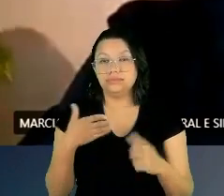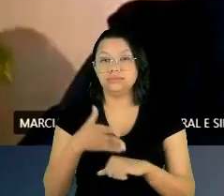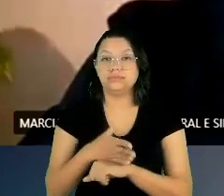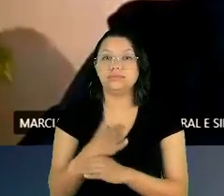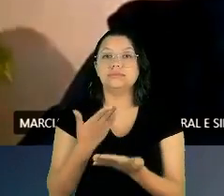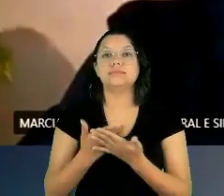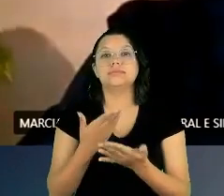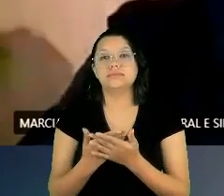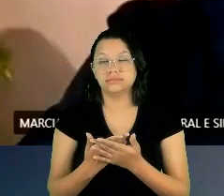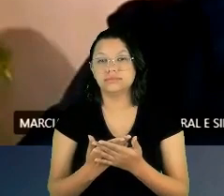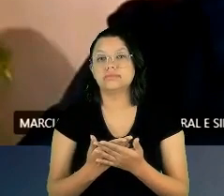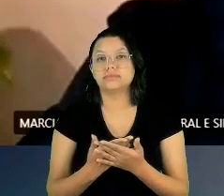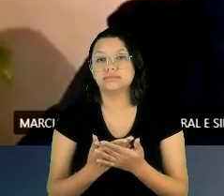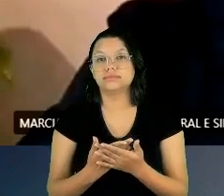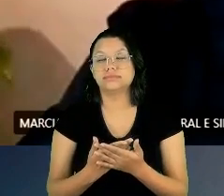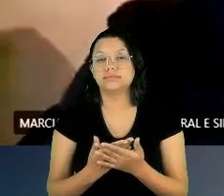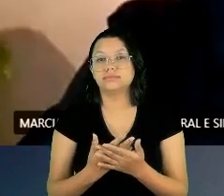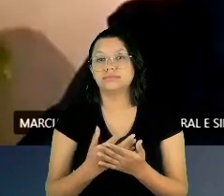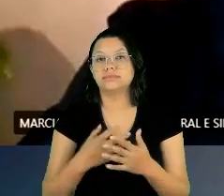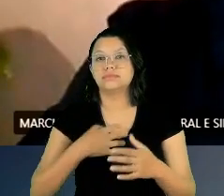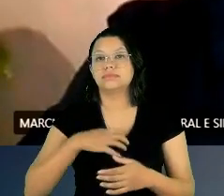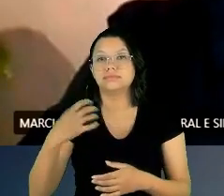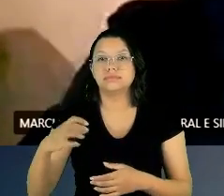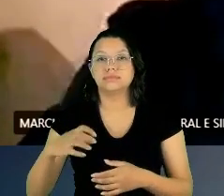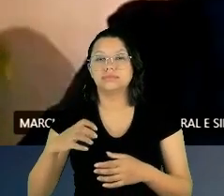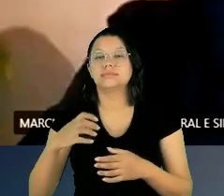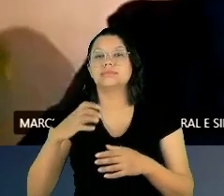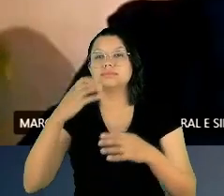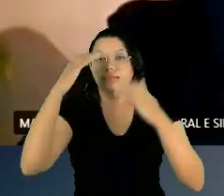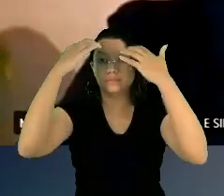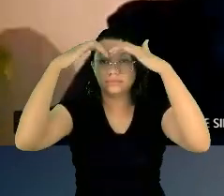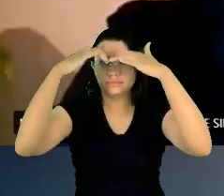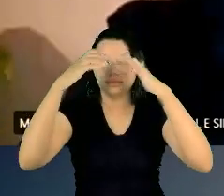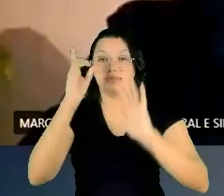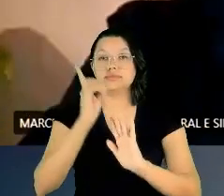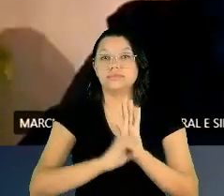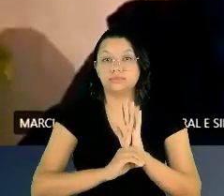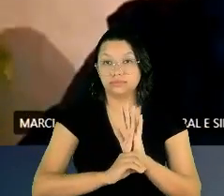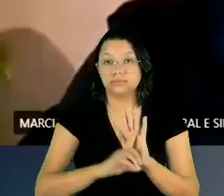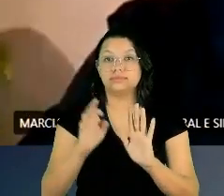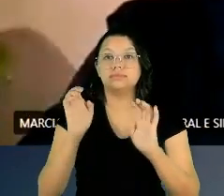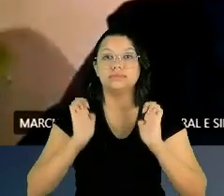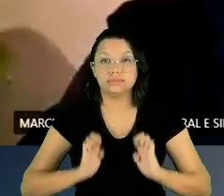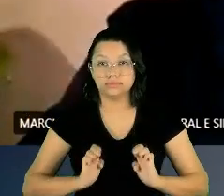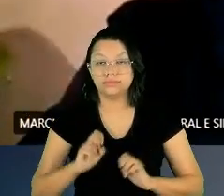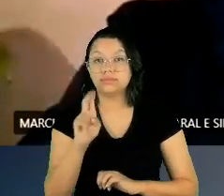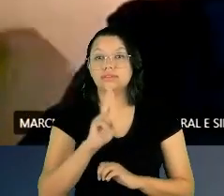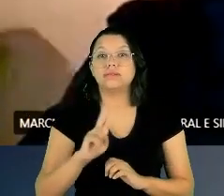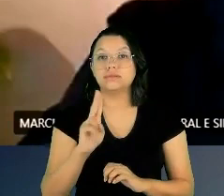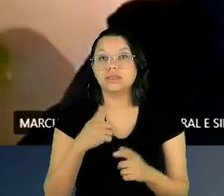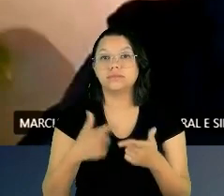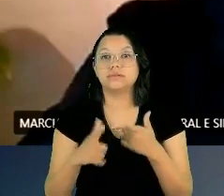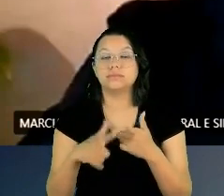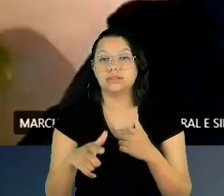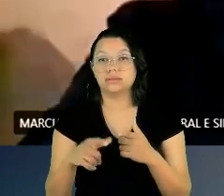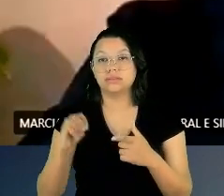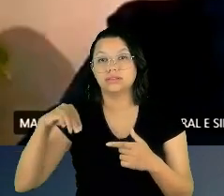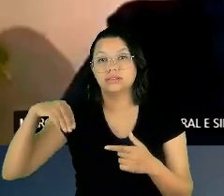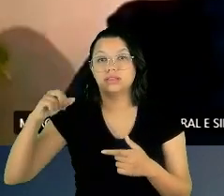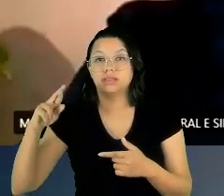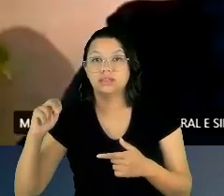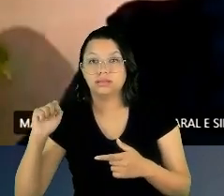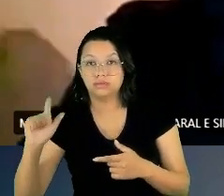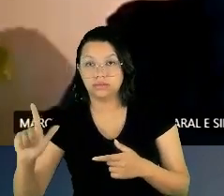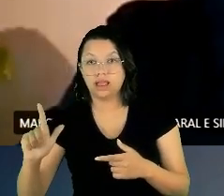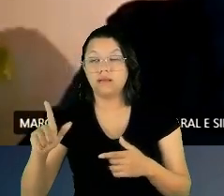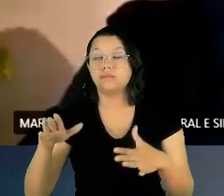decisão. Então, entra aí os estudos, tanto de neurociência e direito e neuroética, usando dilemas morais. E